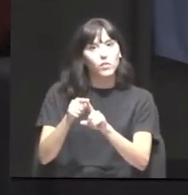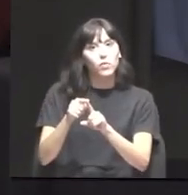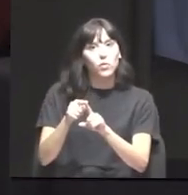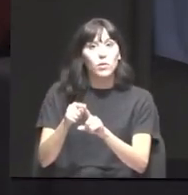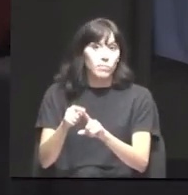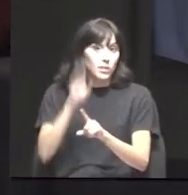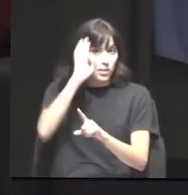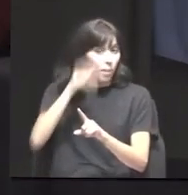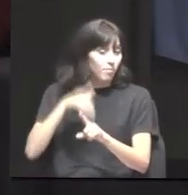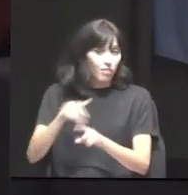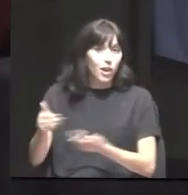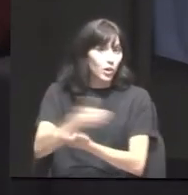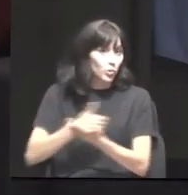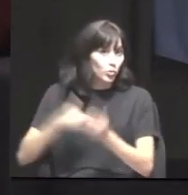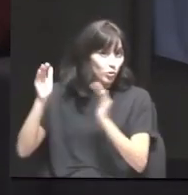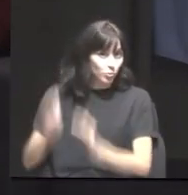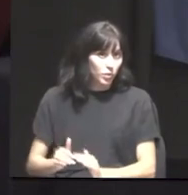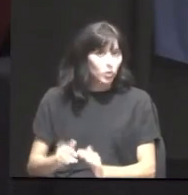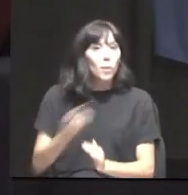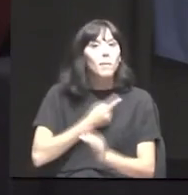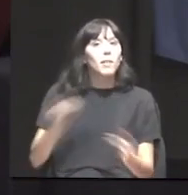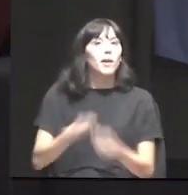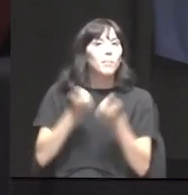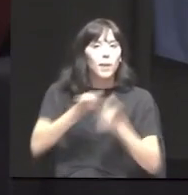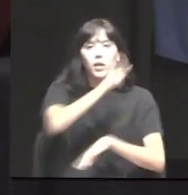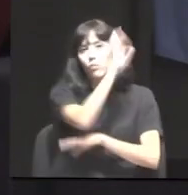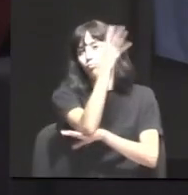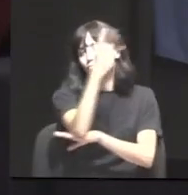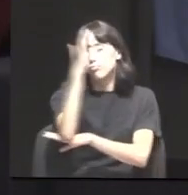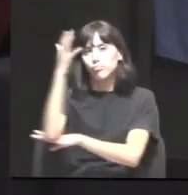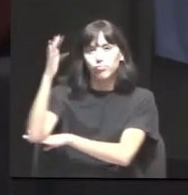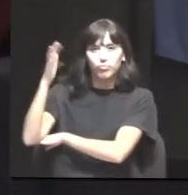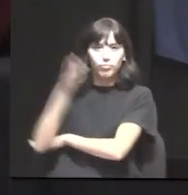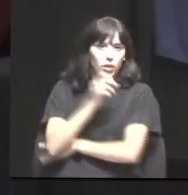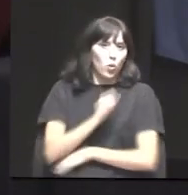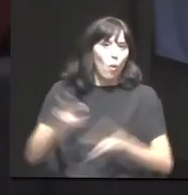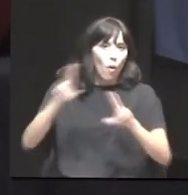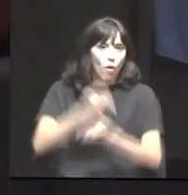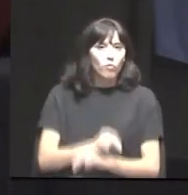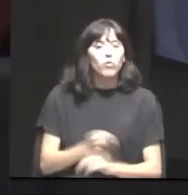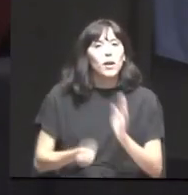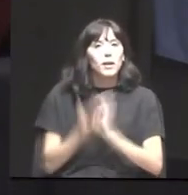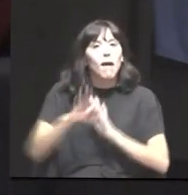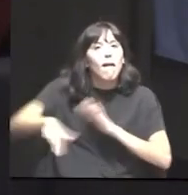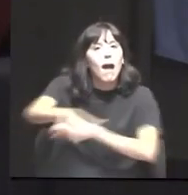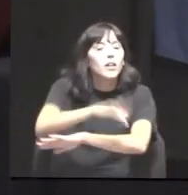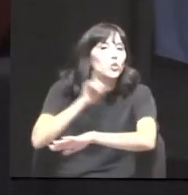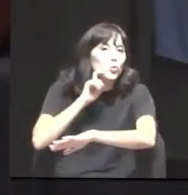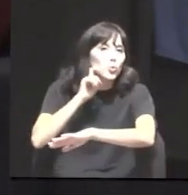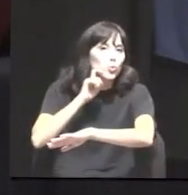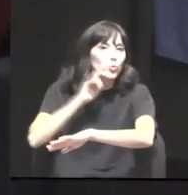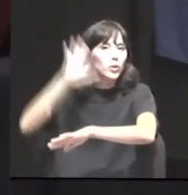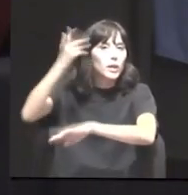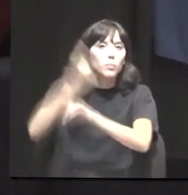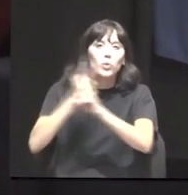escassez de recursos, termos uma campanha de arborização de grande escala, criar uma rede de refúgios climáticos para gerir a agressividade